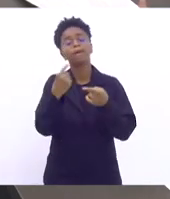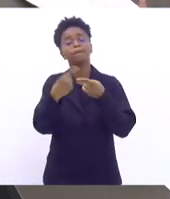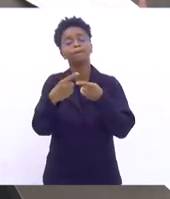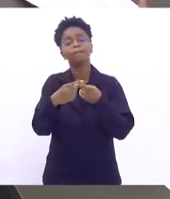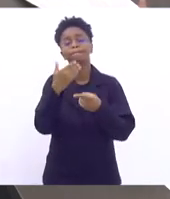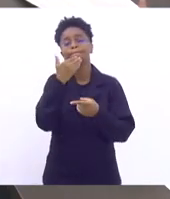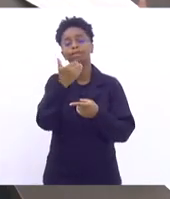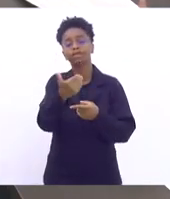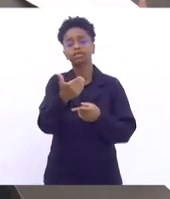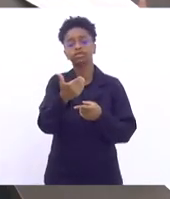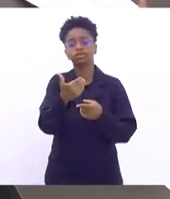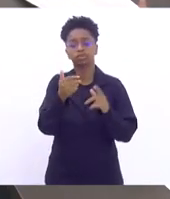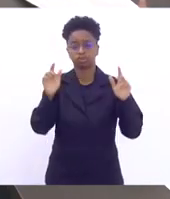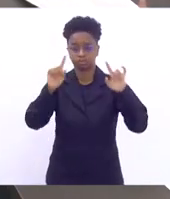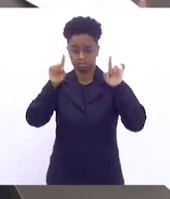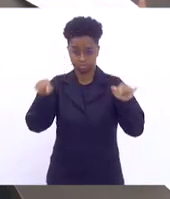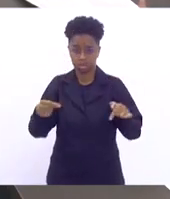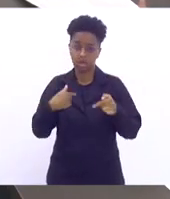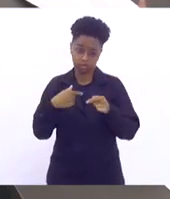parte